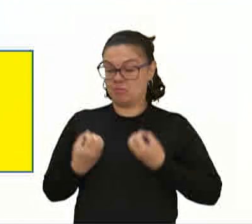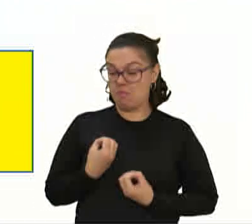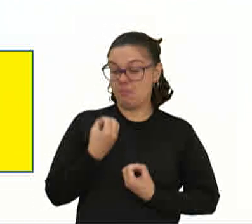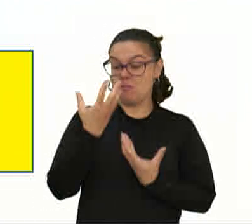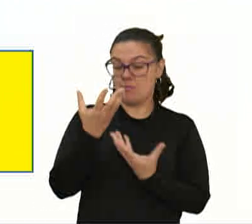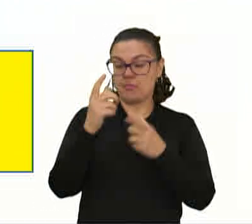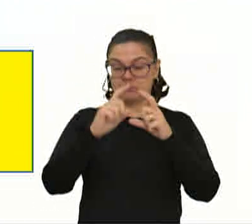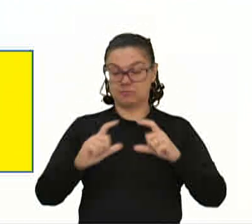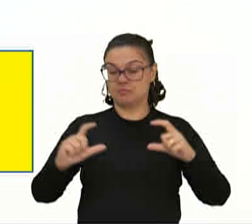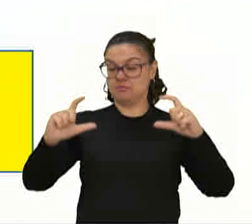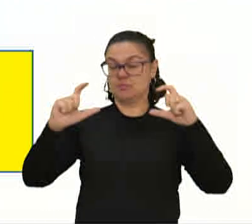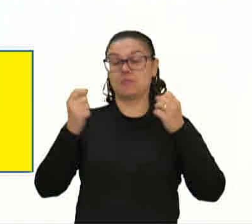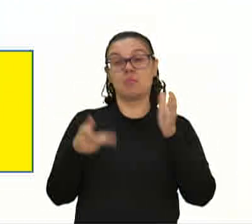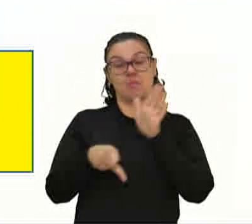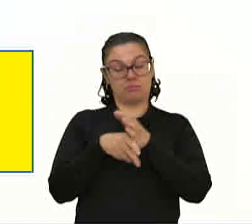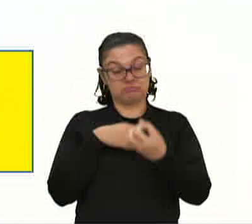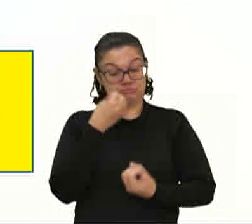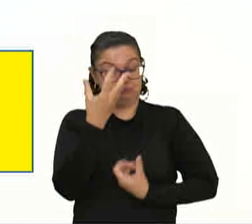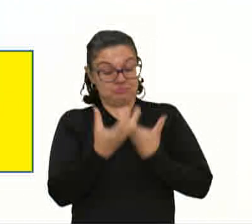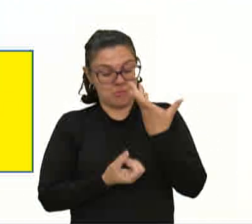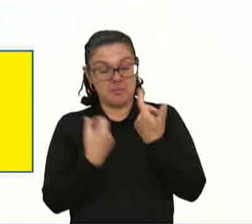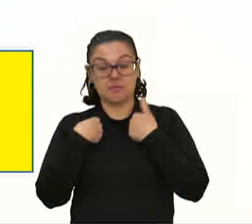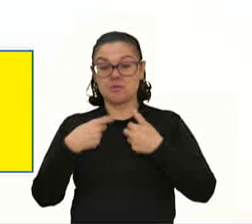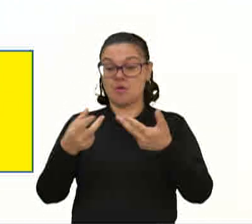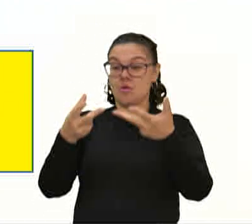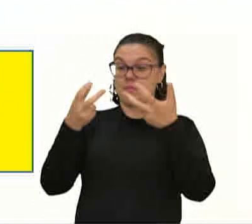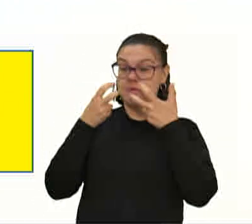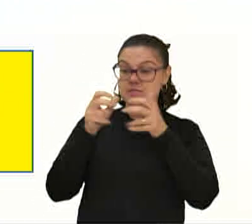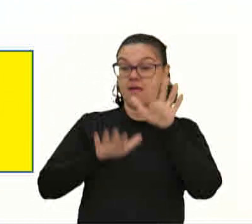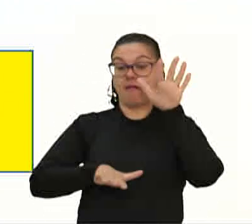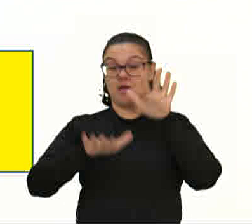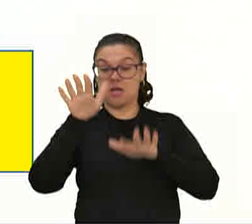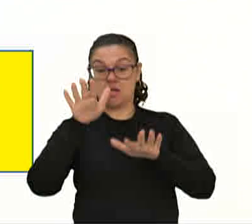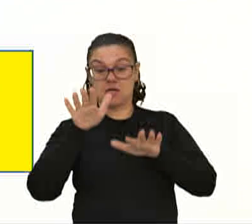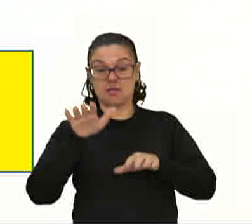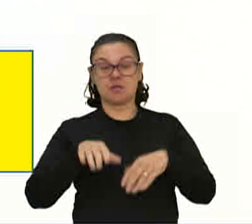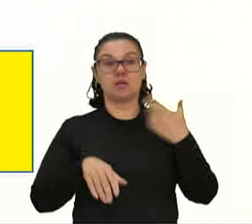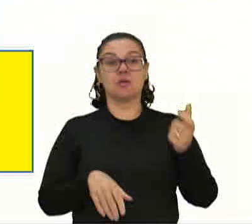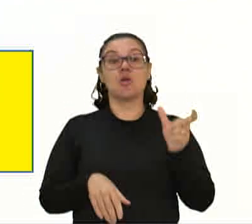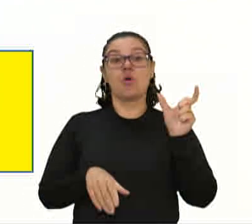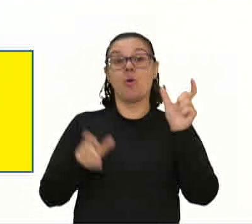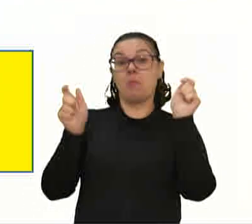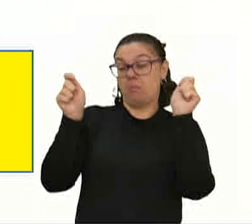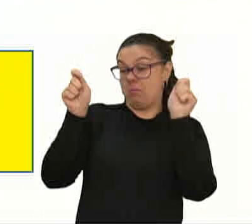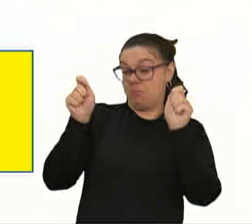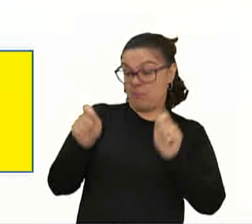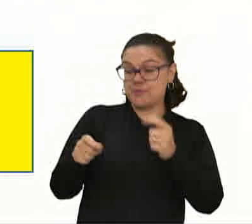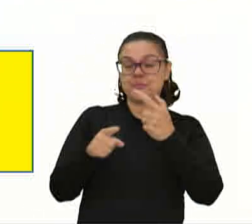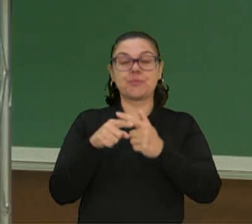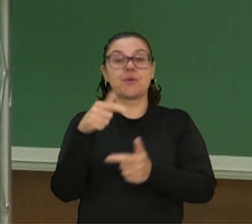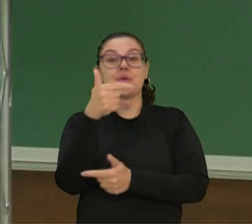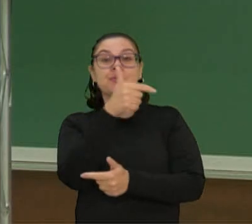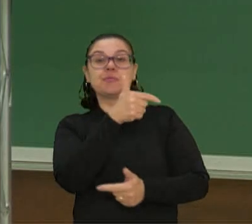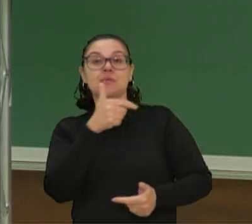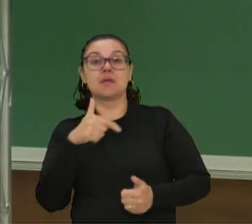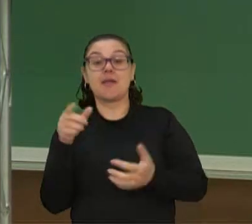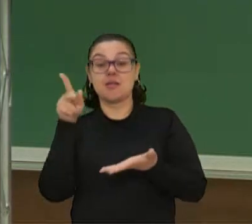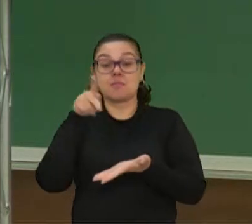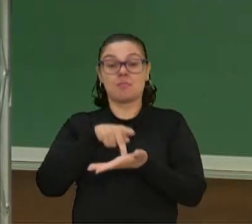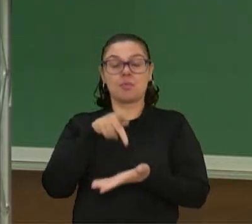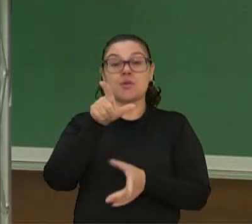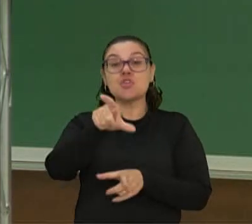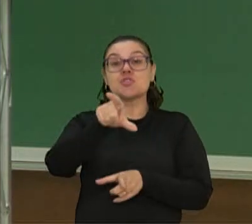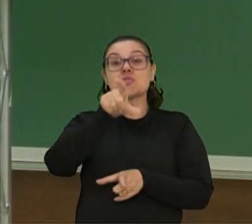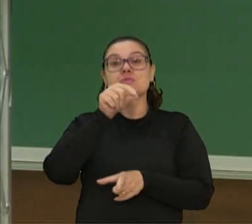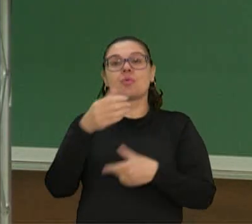da estrofe inaugural do poema. Note-se que ora empregamos a palavra possibilidade porque não estamos exatamente diante de uma